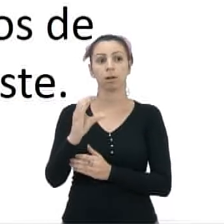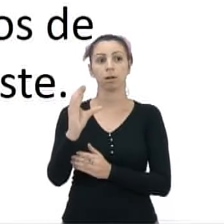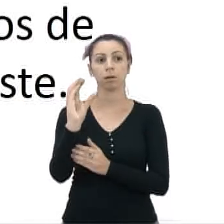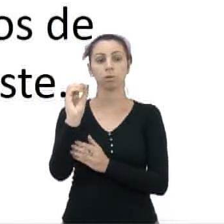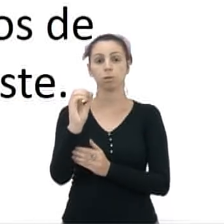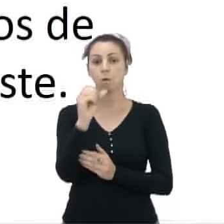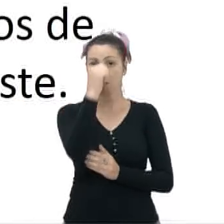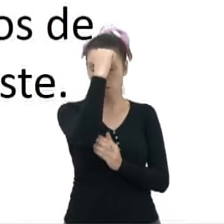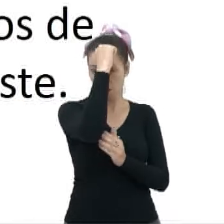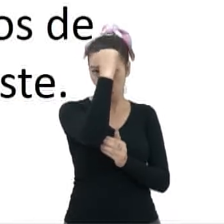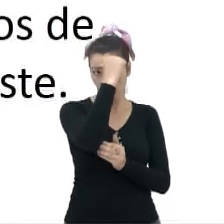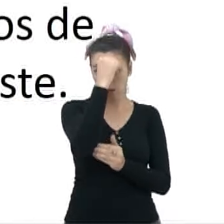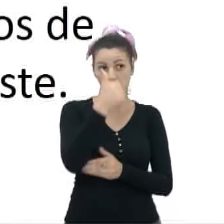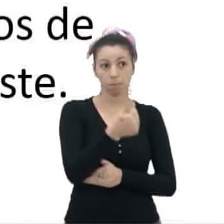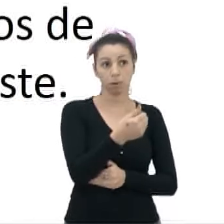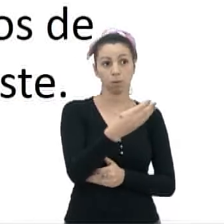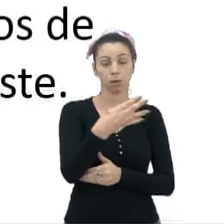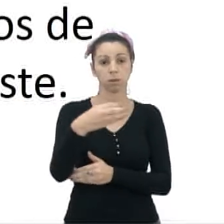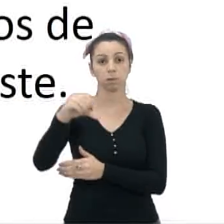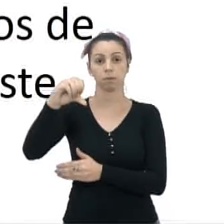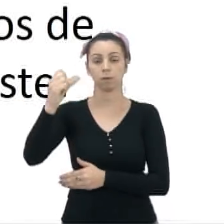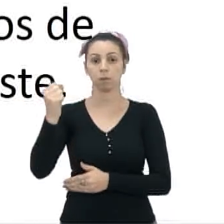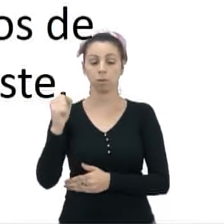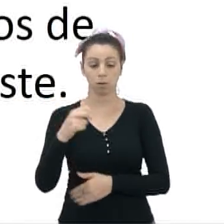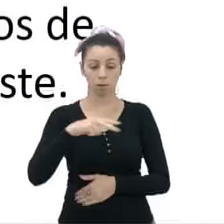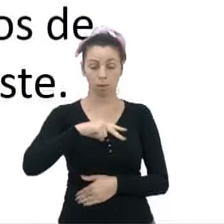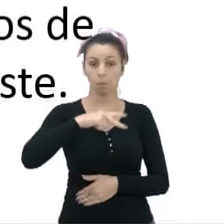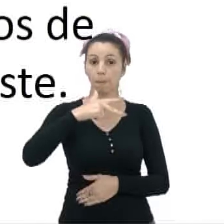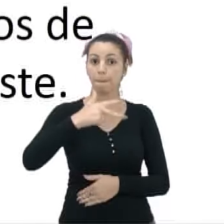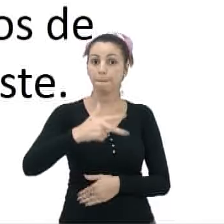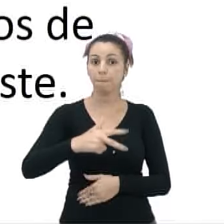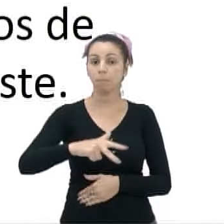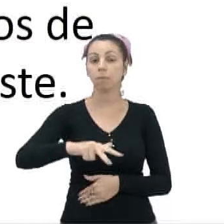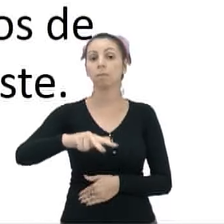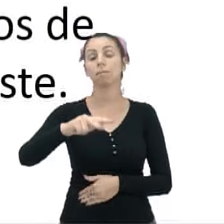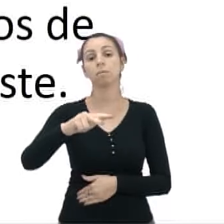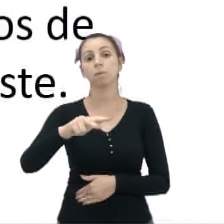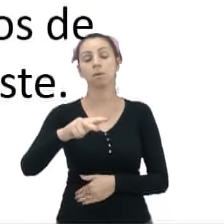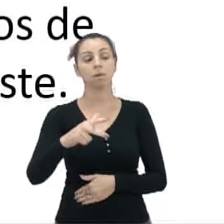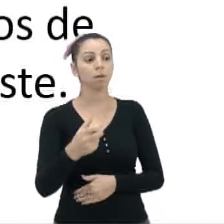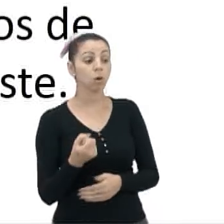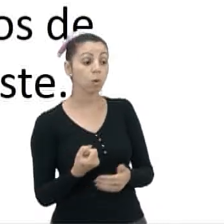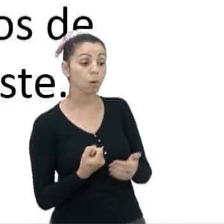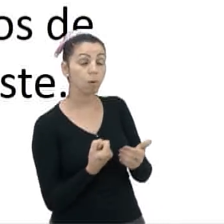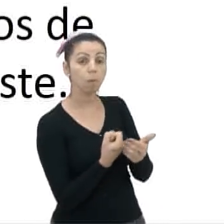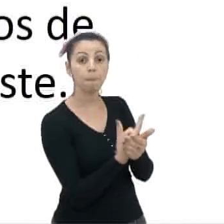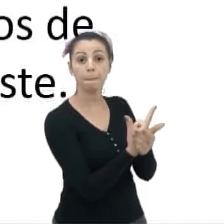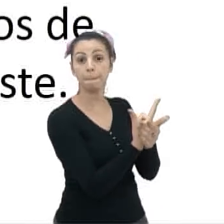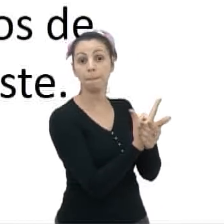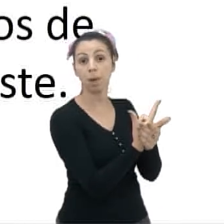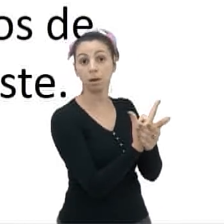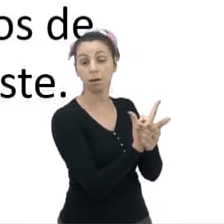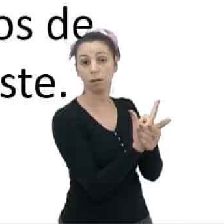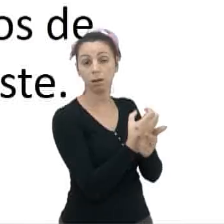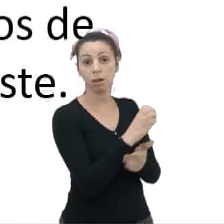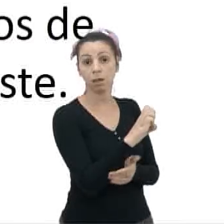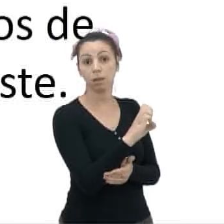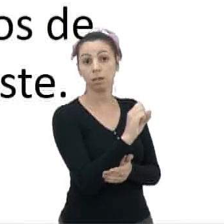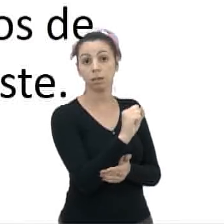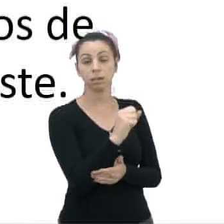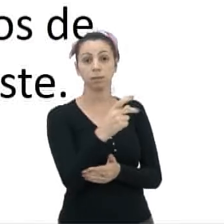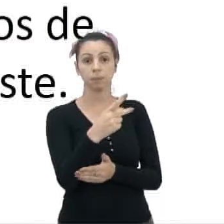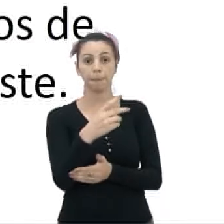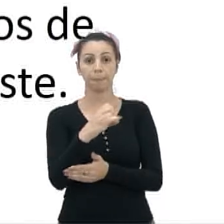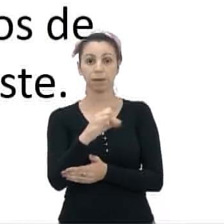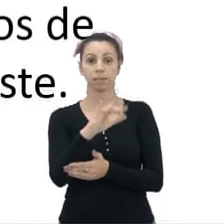em 1498, os portugueses realizam o maior sonho, buscar as especiarias direto na fonte. Tá? Agora